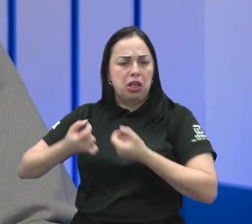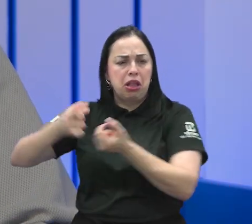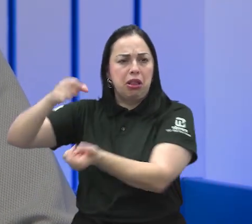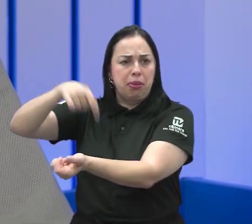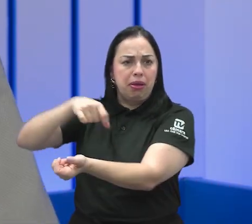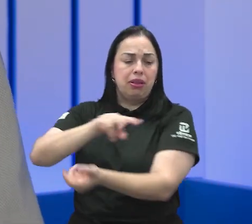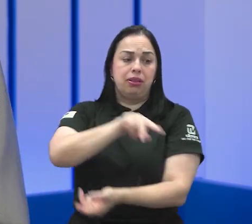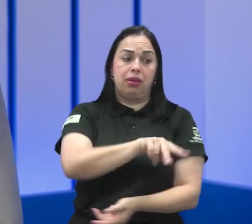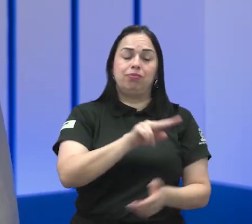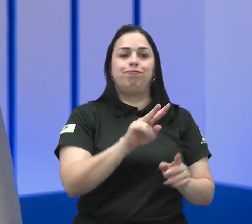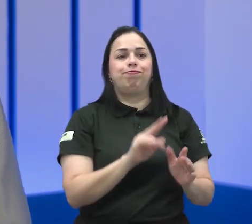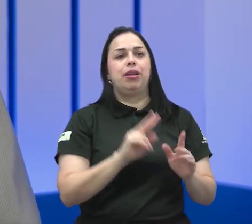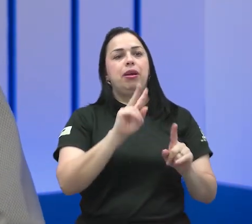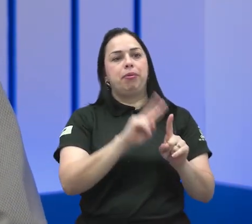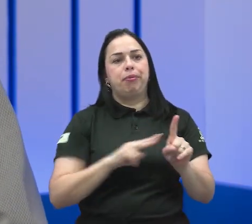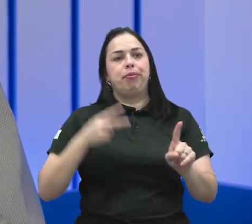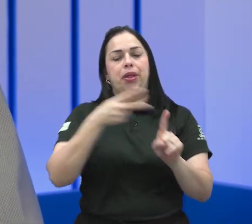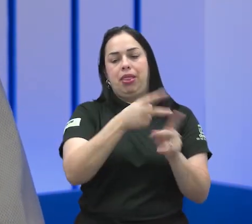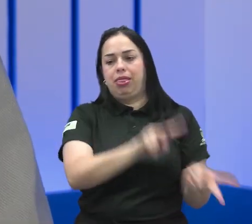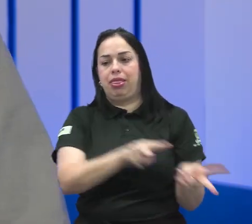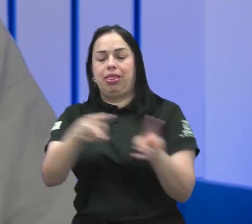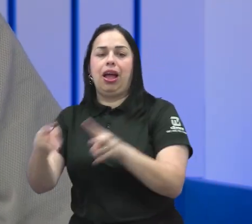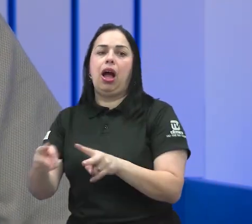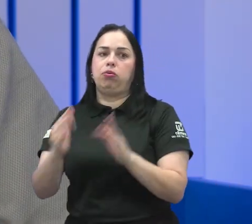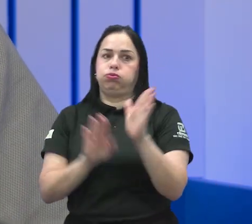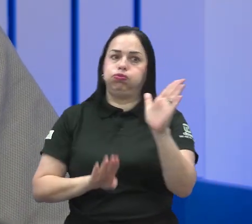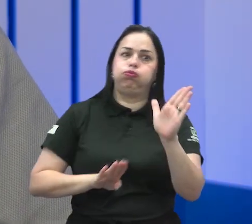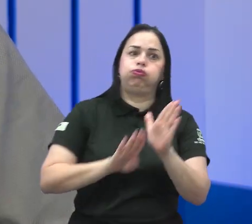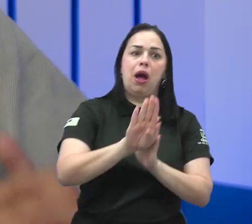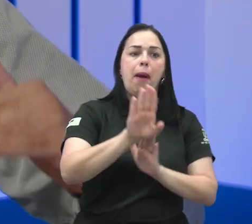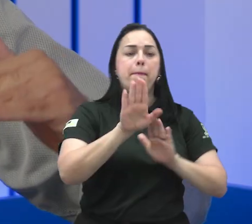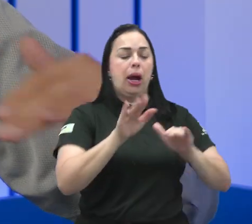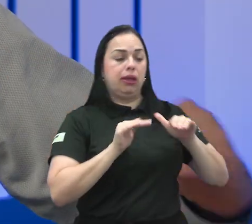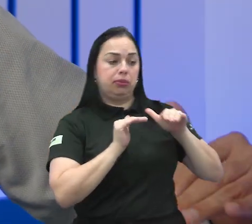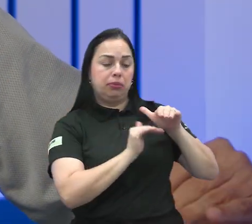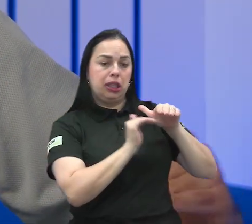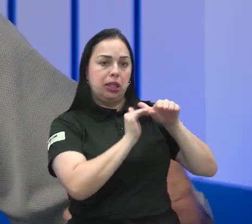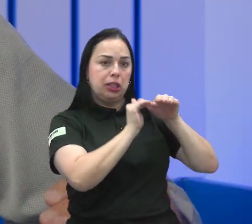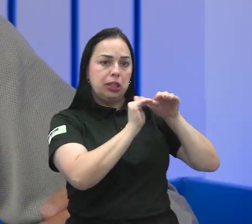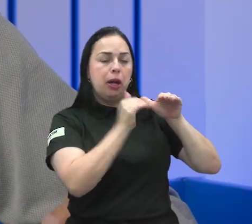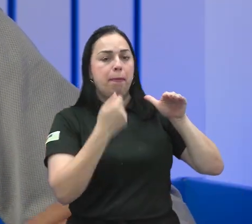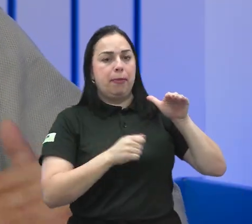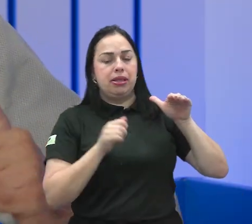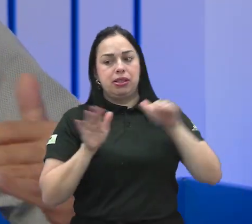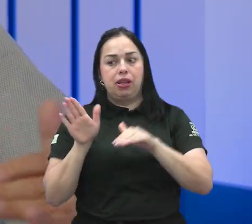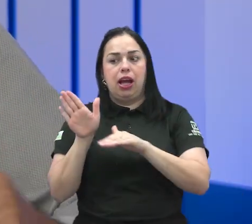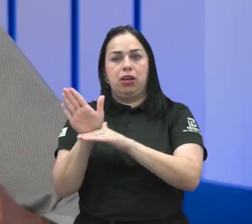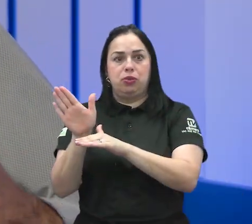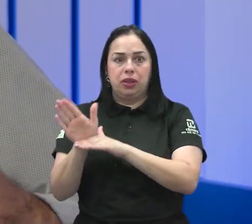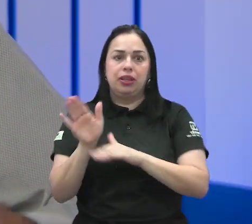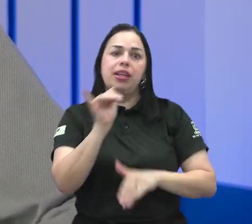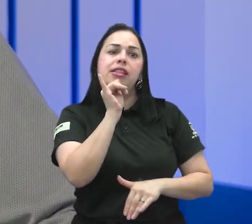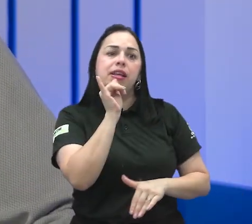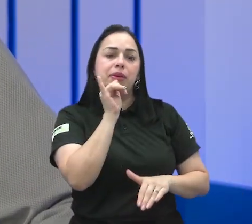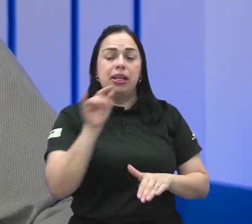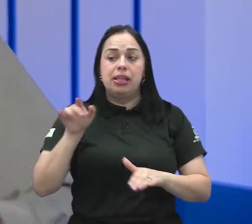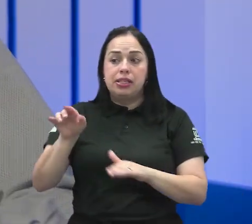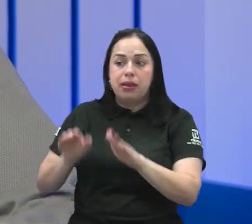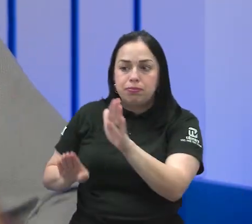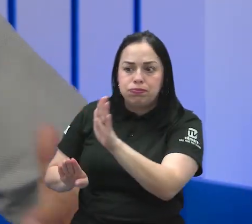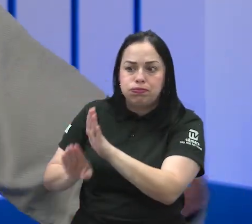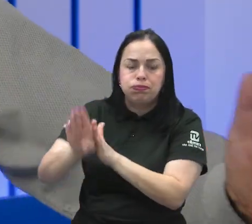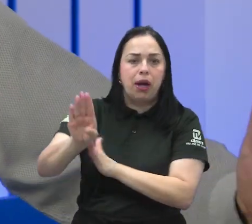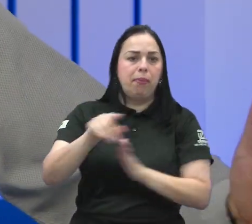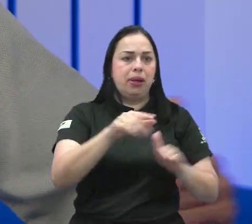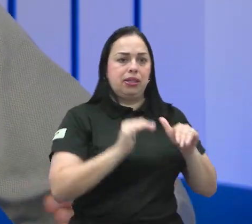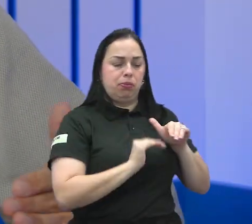número de transfusão aumenta. E o Banco de Sangue, ele tem que manter o estoque regular para atender nessas situações, quando a demanda aumenta, para ele